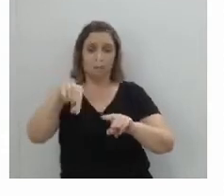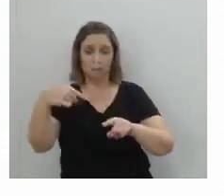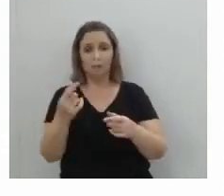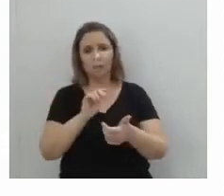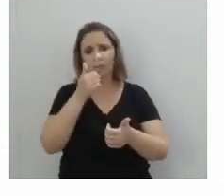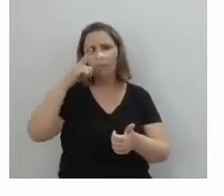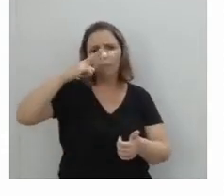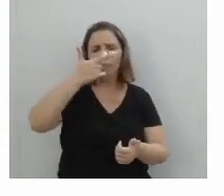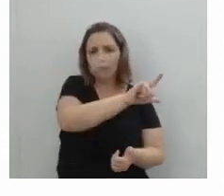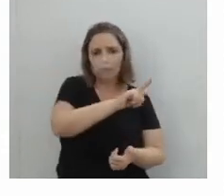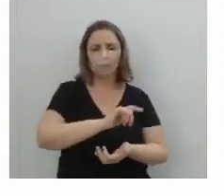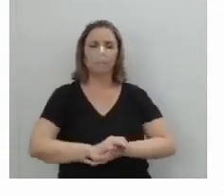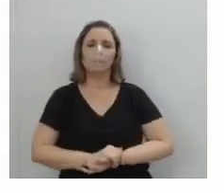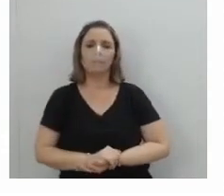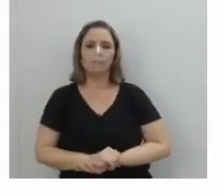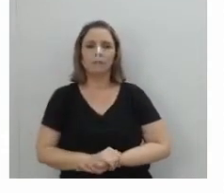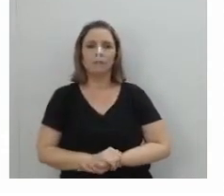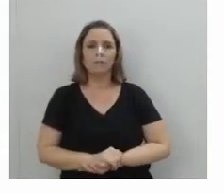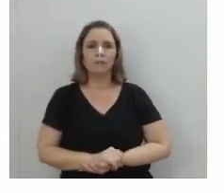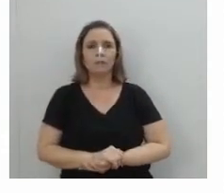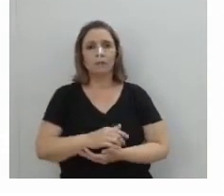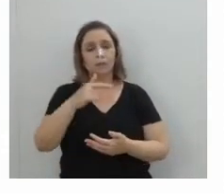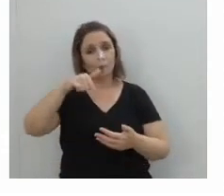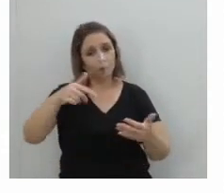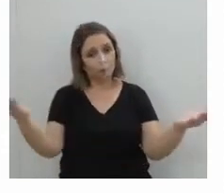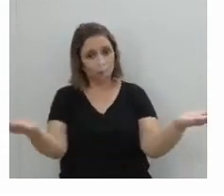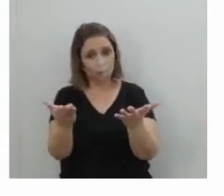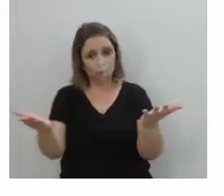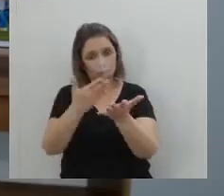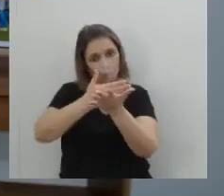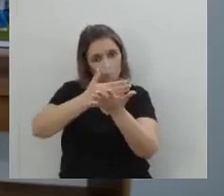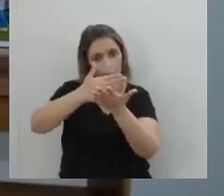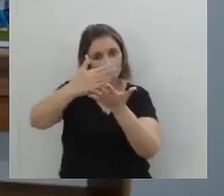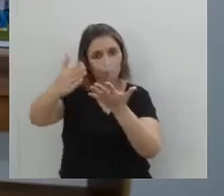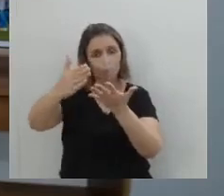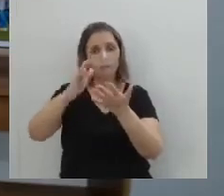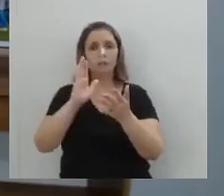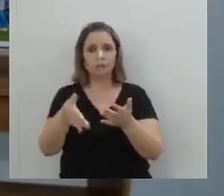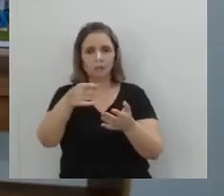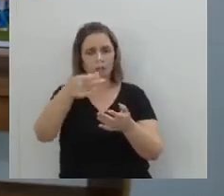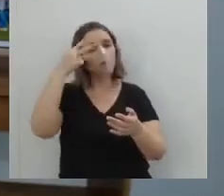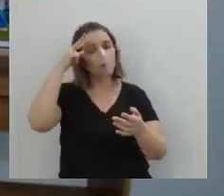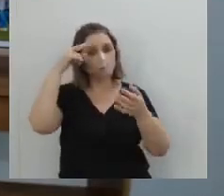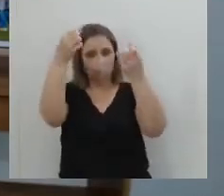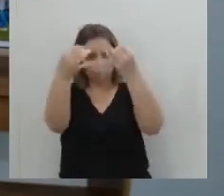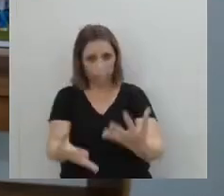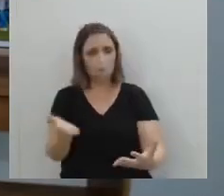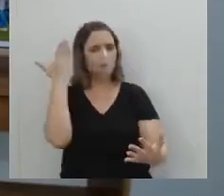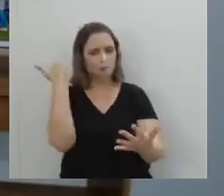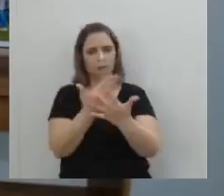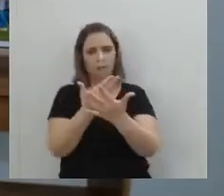único vencedor. Ok? Hoje vamos começar, já que vocês relembraram esses